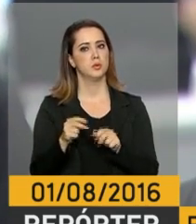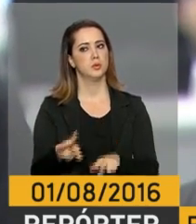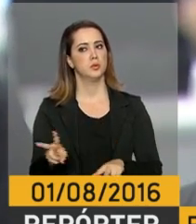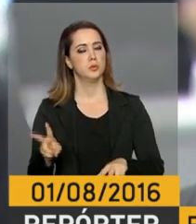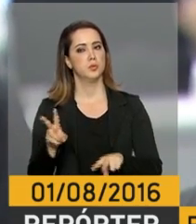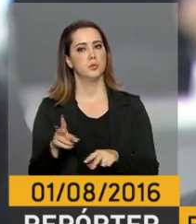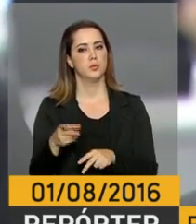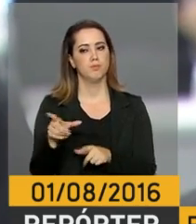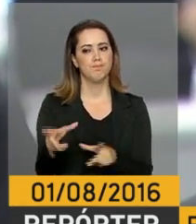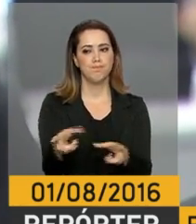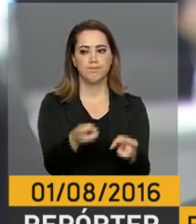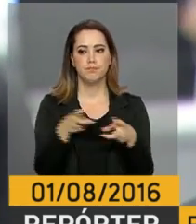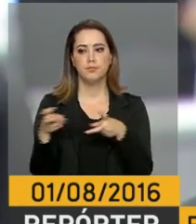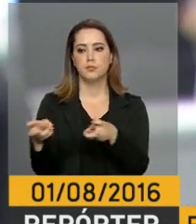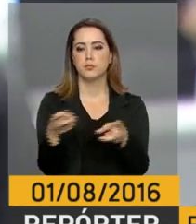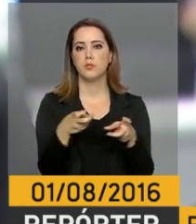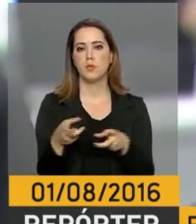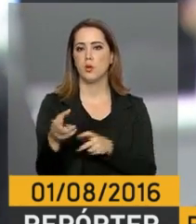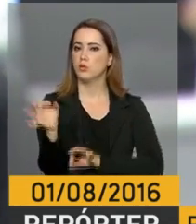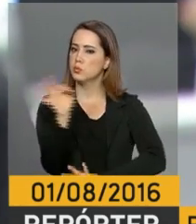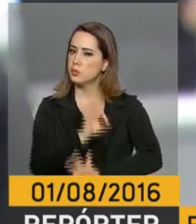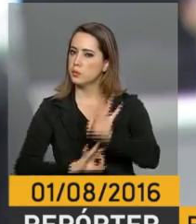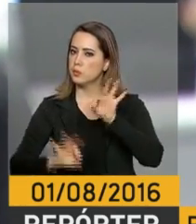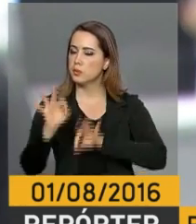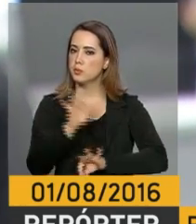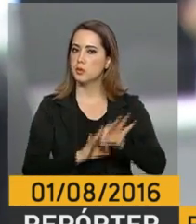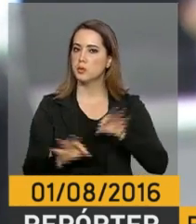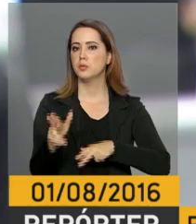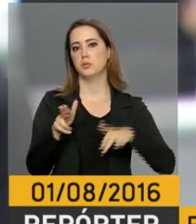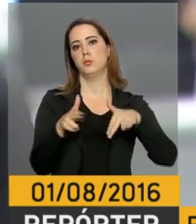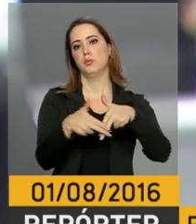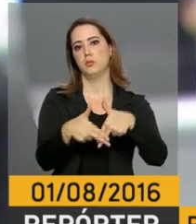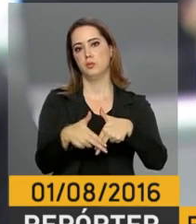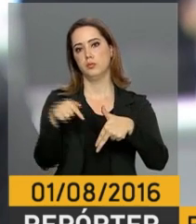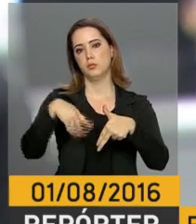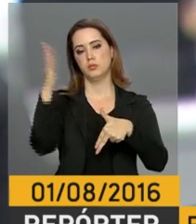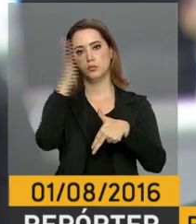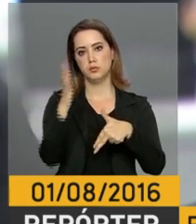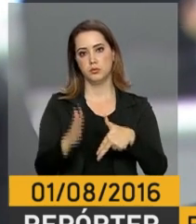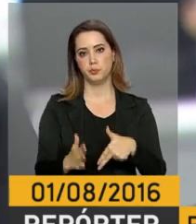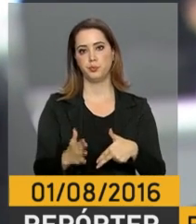qualquer possibilidade de preparação de atos terroristas.